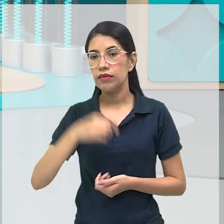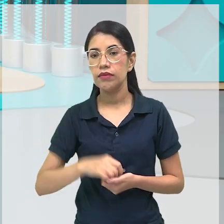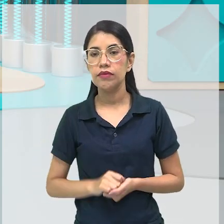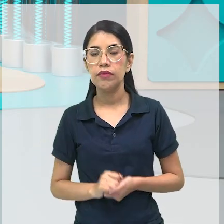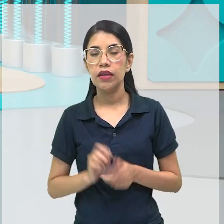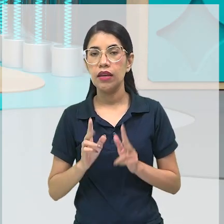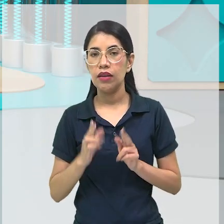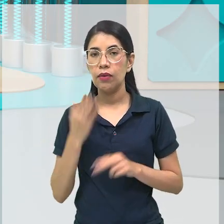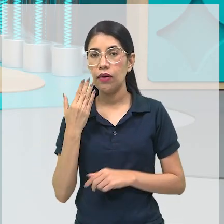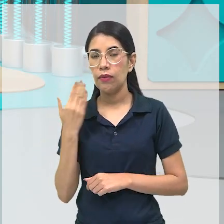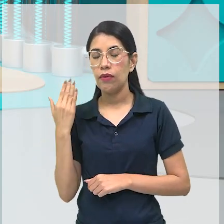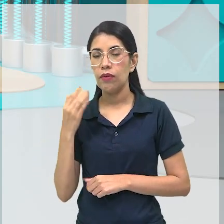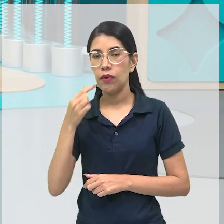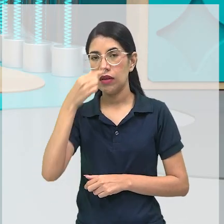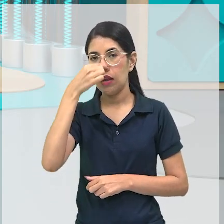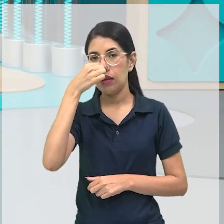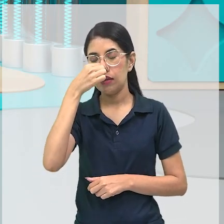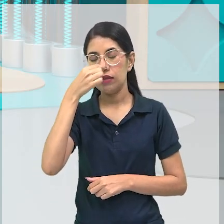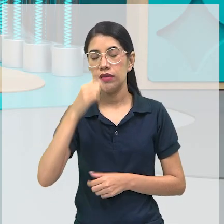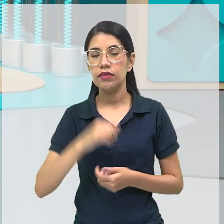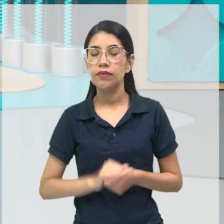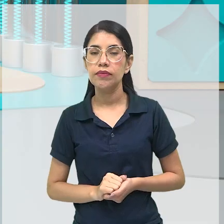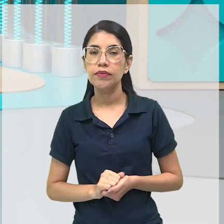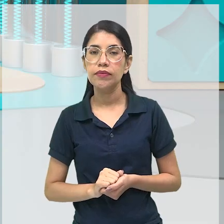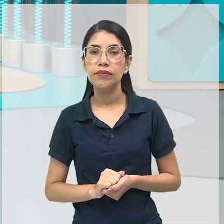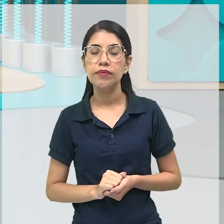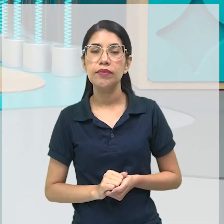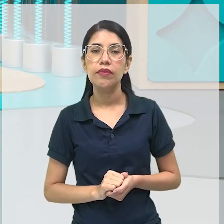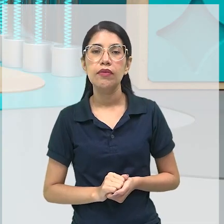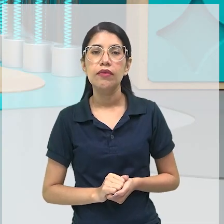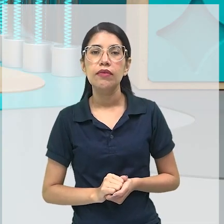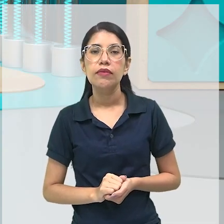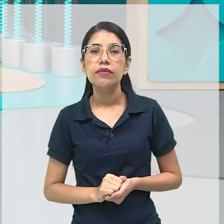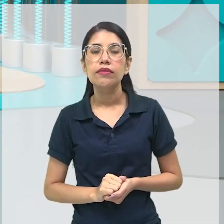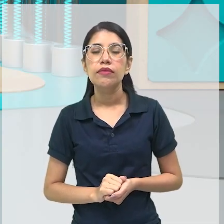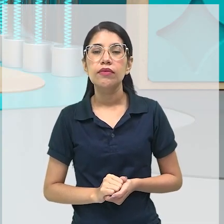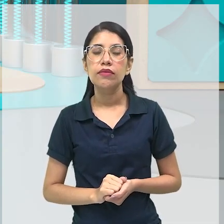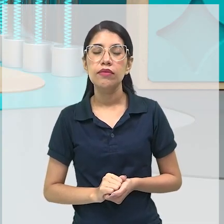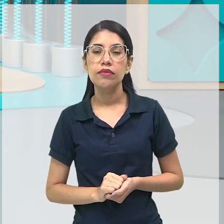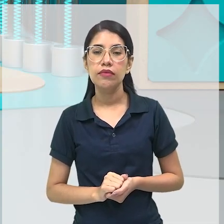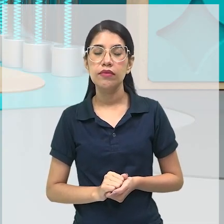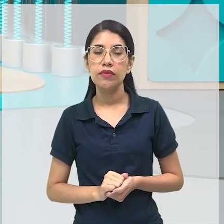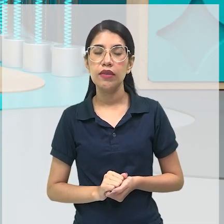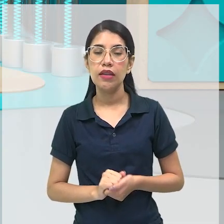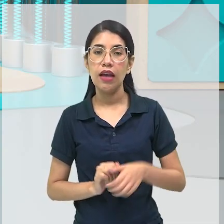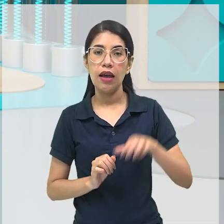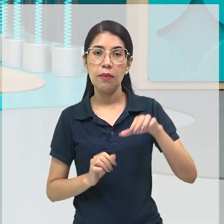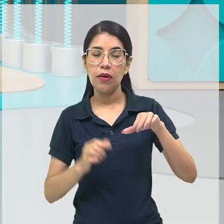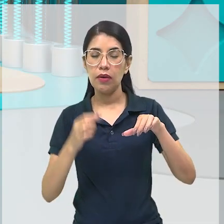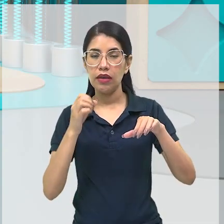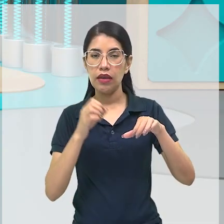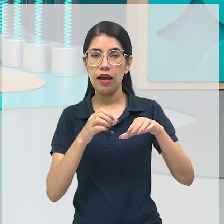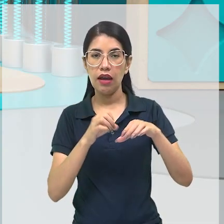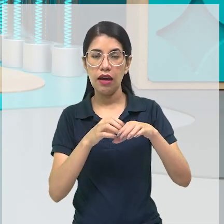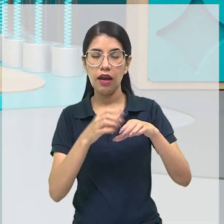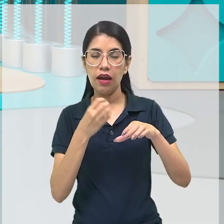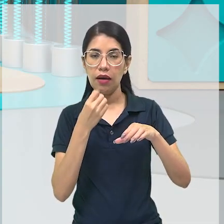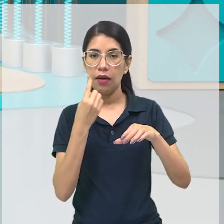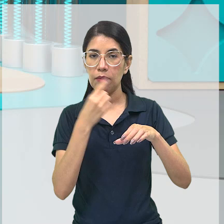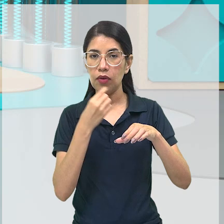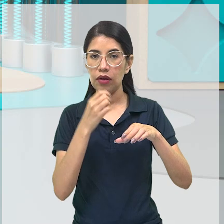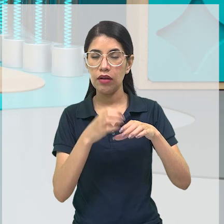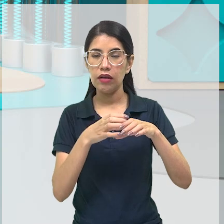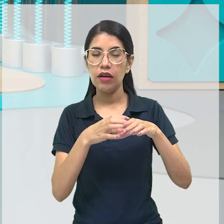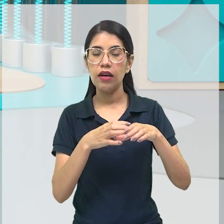ó. Uma pinça, né? Prende, fecha mesmo o nariz da vítima. Com a outra mão, você abre a boca da vítima, segura